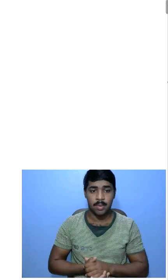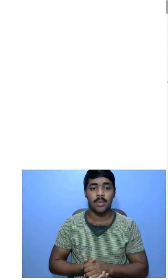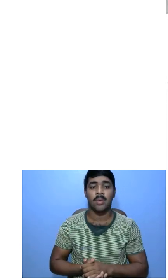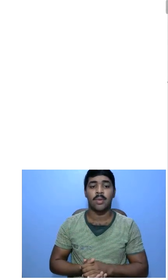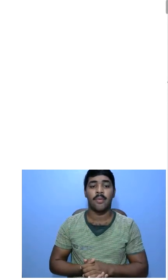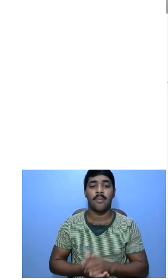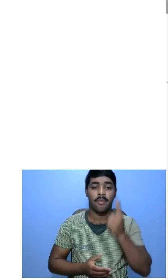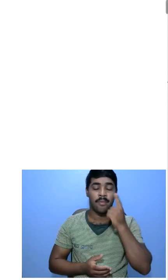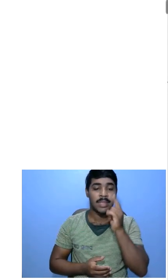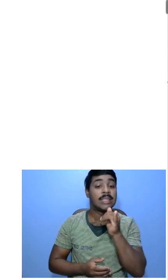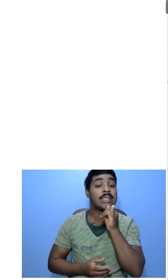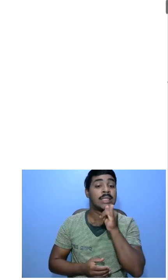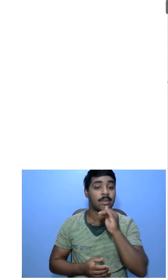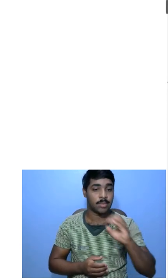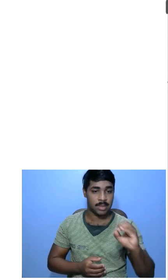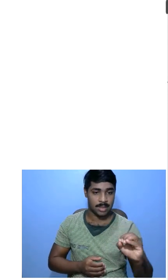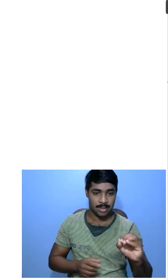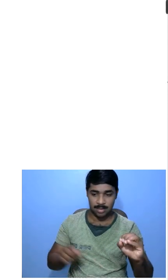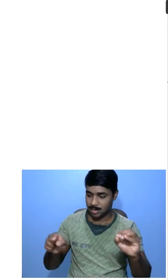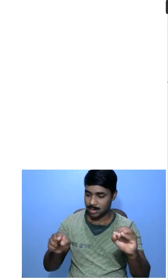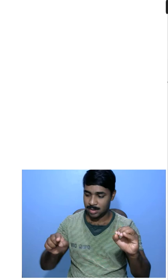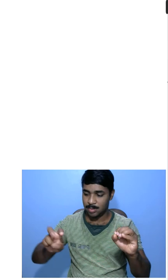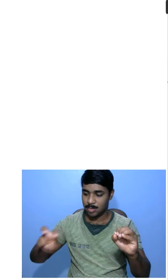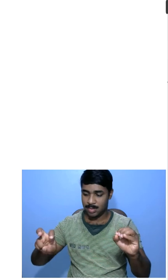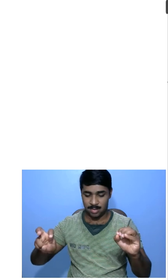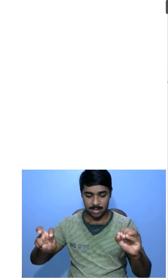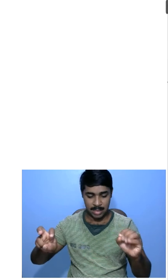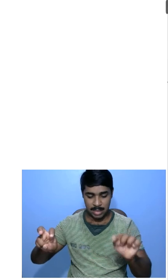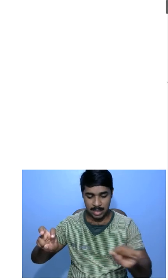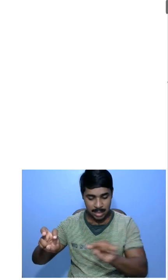Quantas unidades? Né? São 5 unidades.